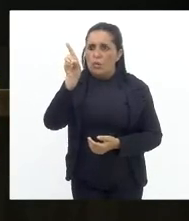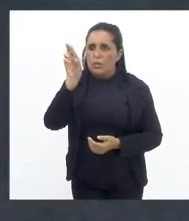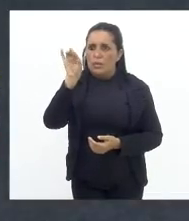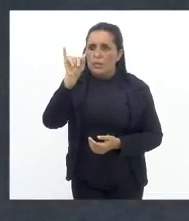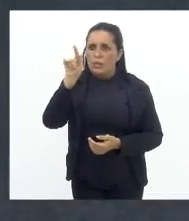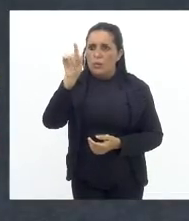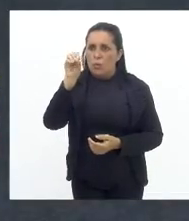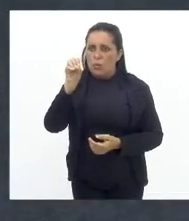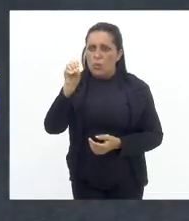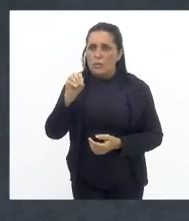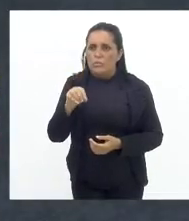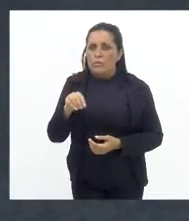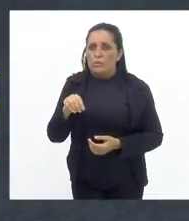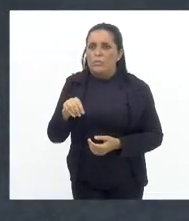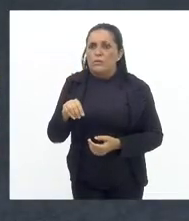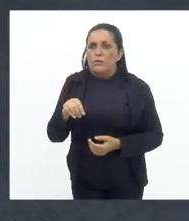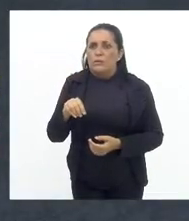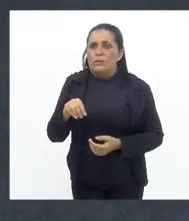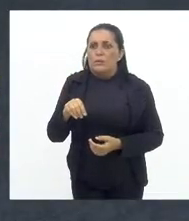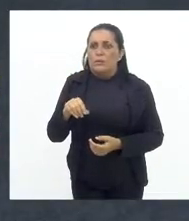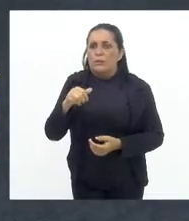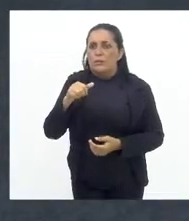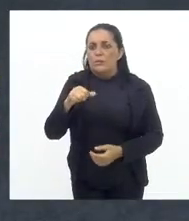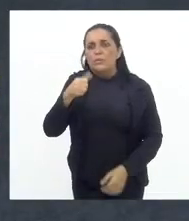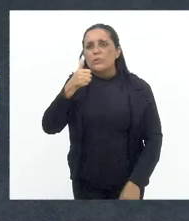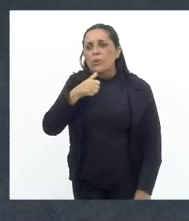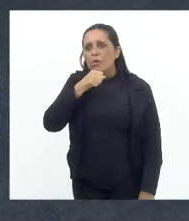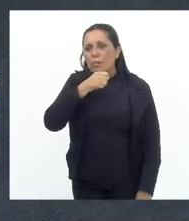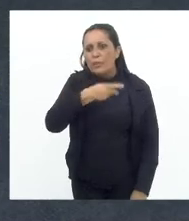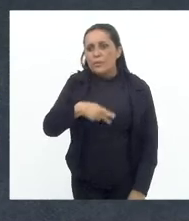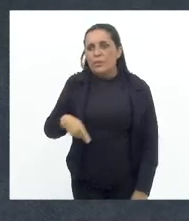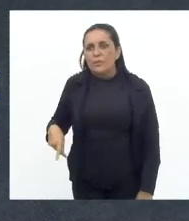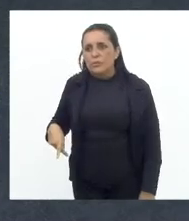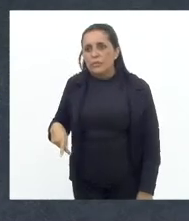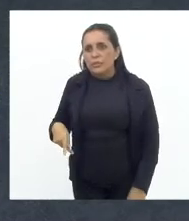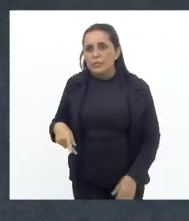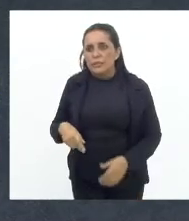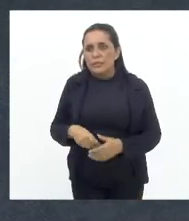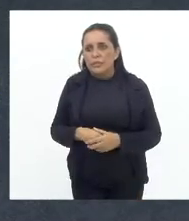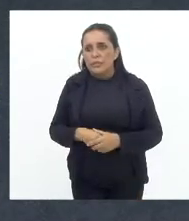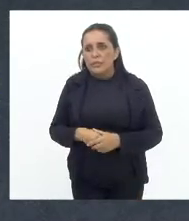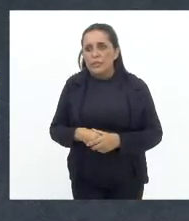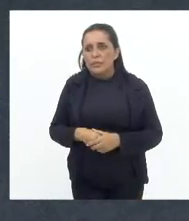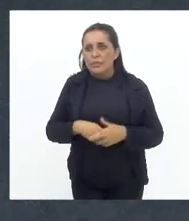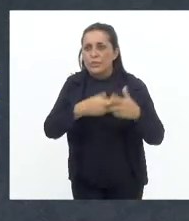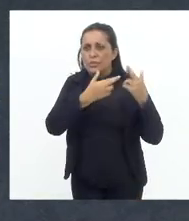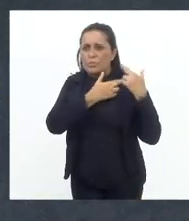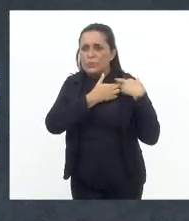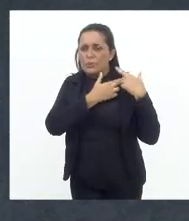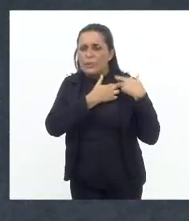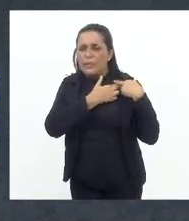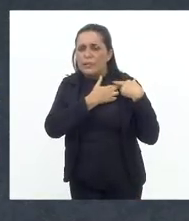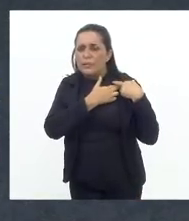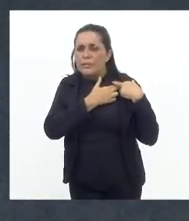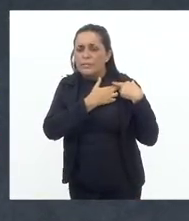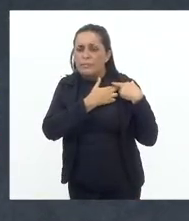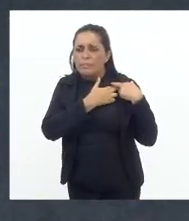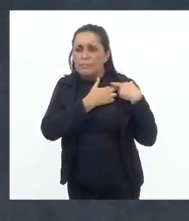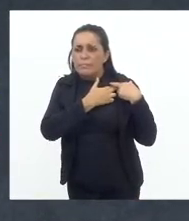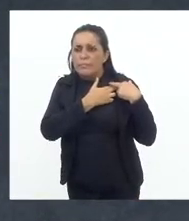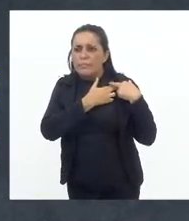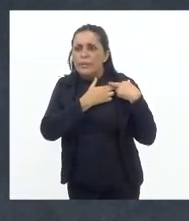ordem da presidente tô fazendo aqui a resposta ao Deputado que me antecedeu me sinto